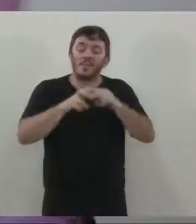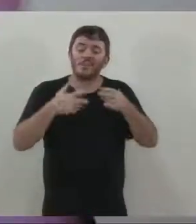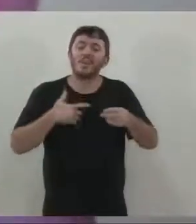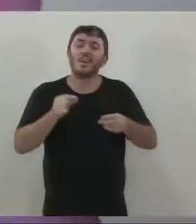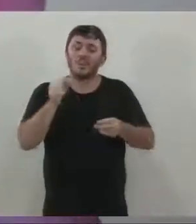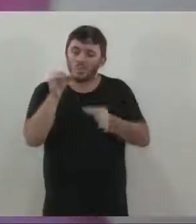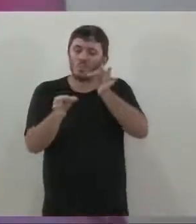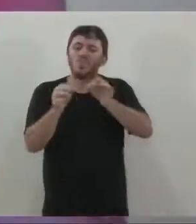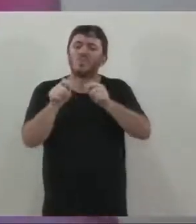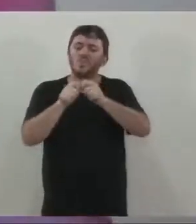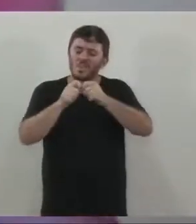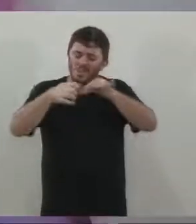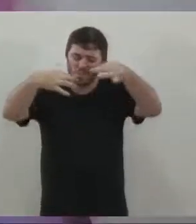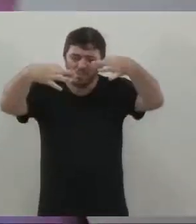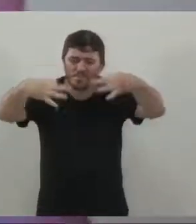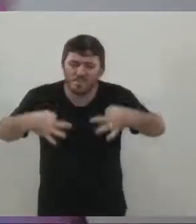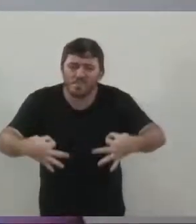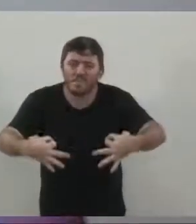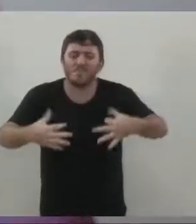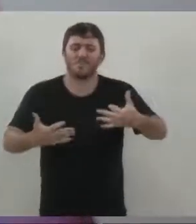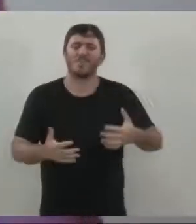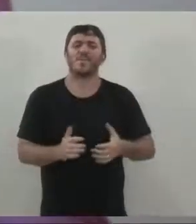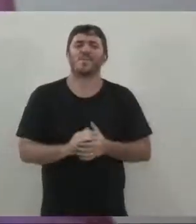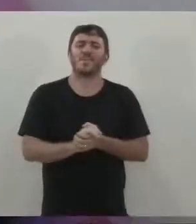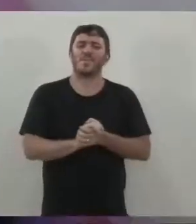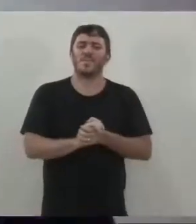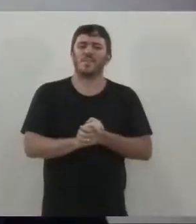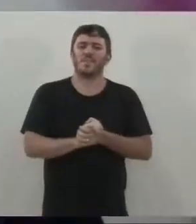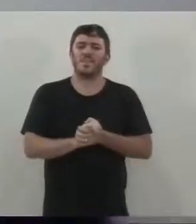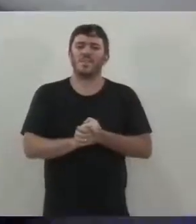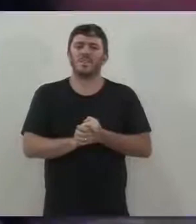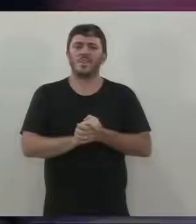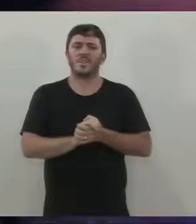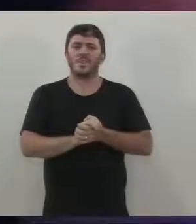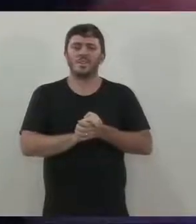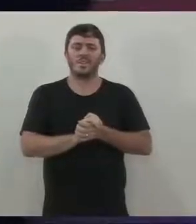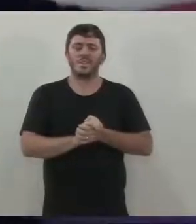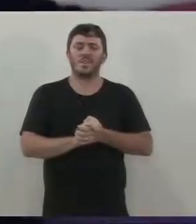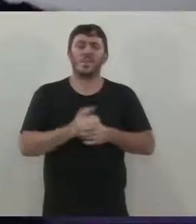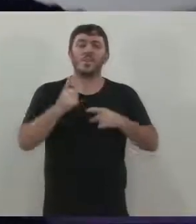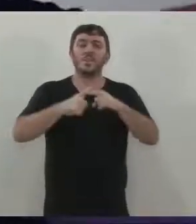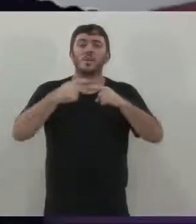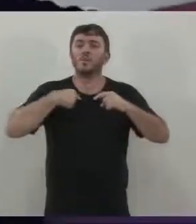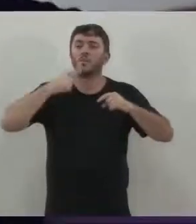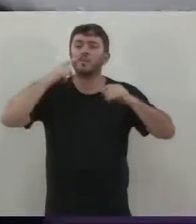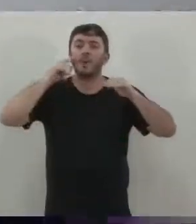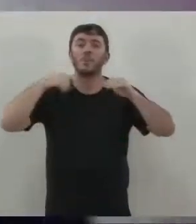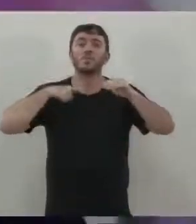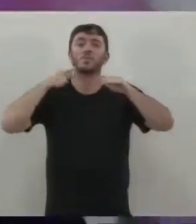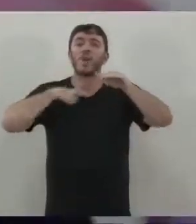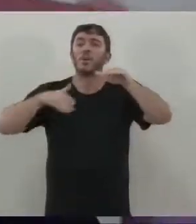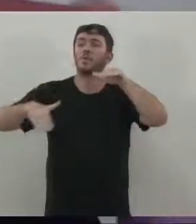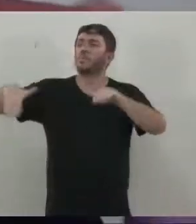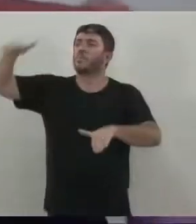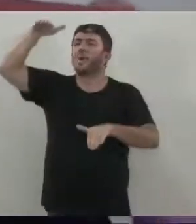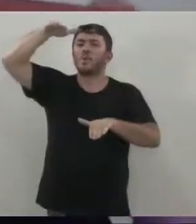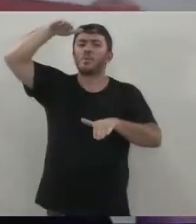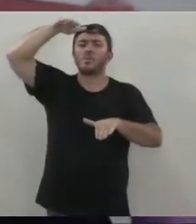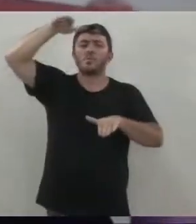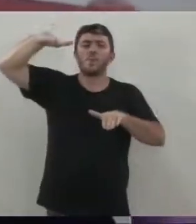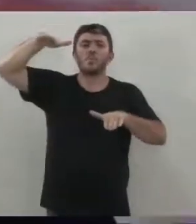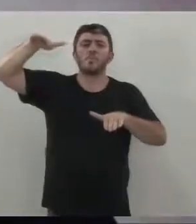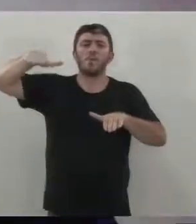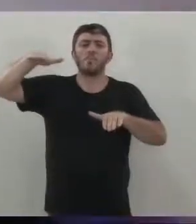feita, Flávia. É o que a gente tem precisado nesse país. Porque a gente vê de lá de cima a coisa desandando,